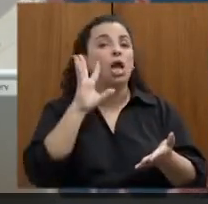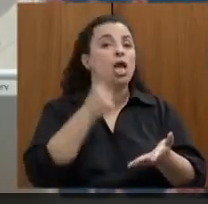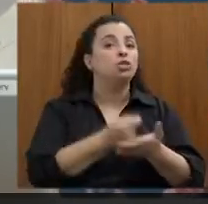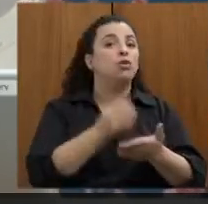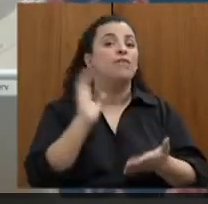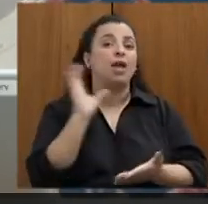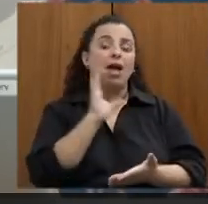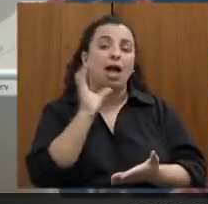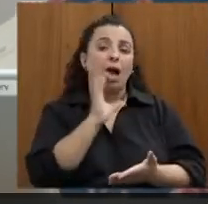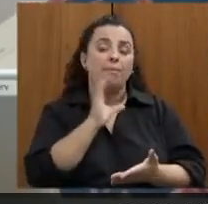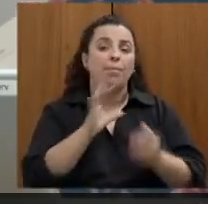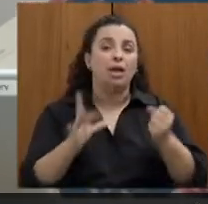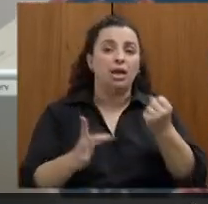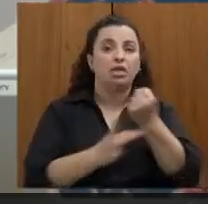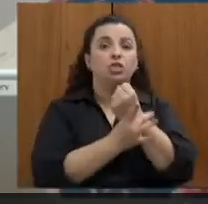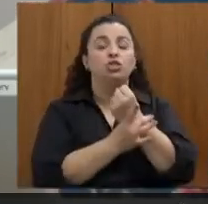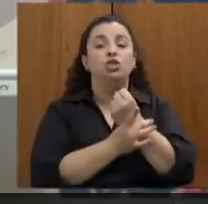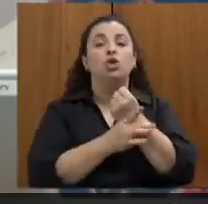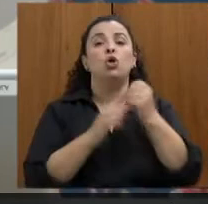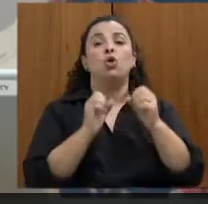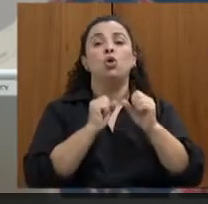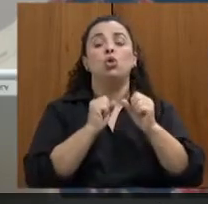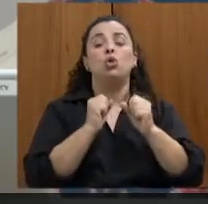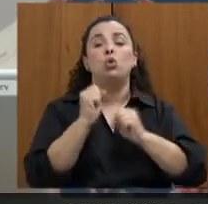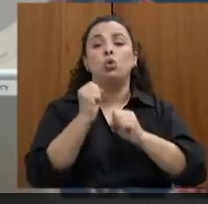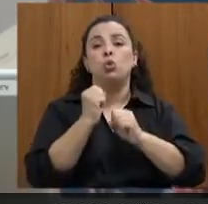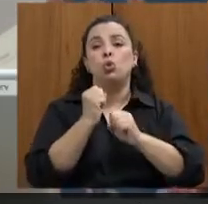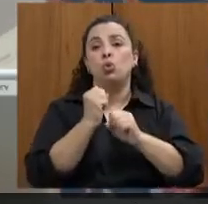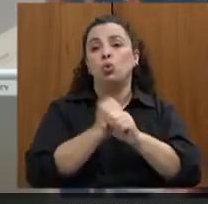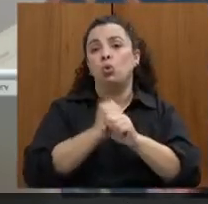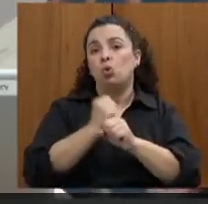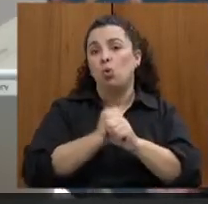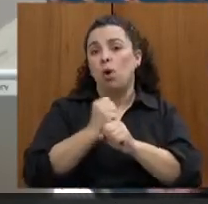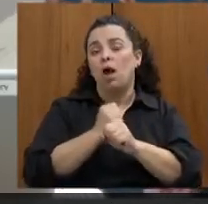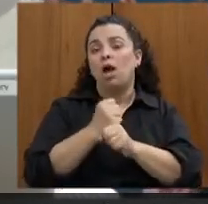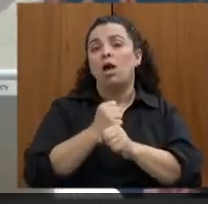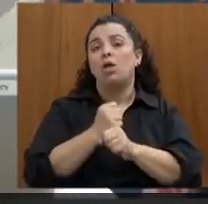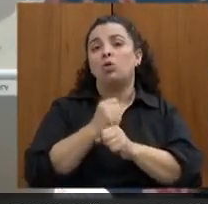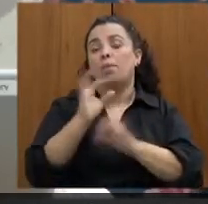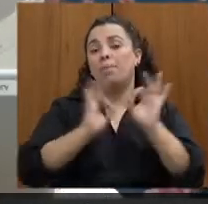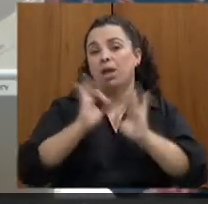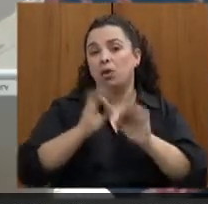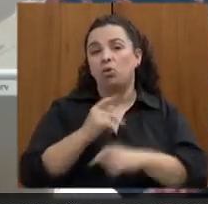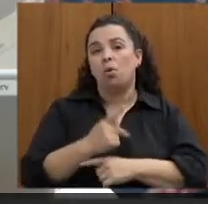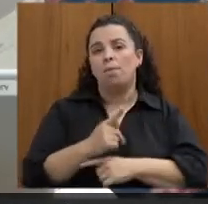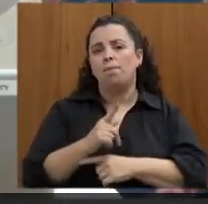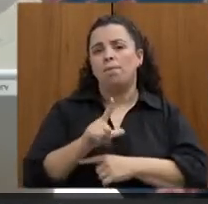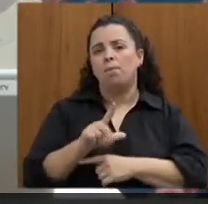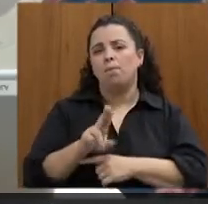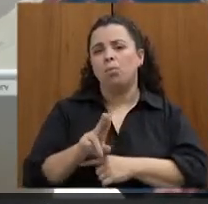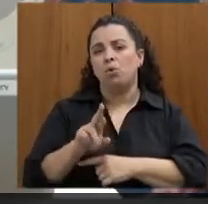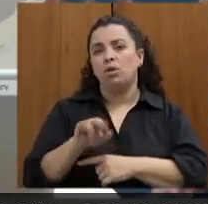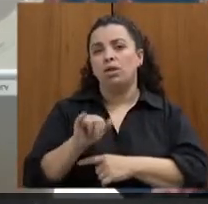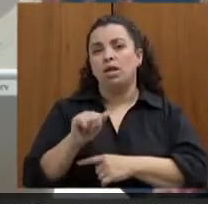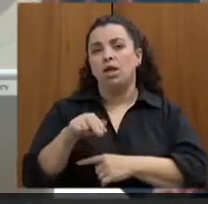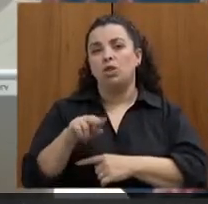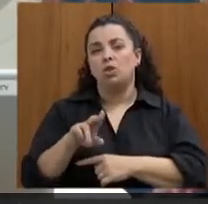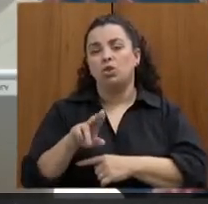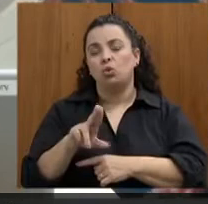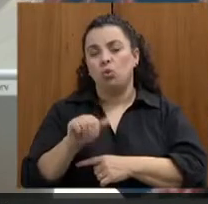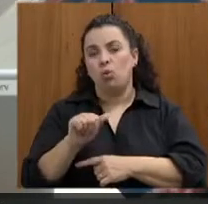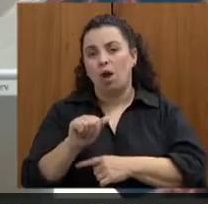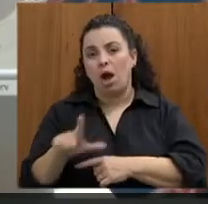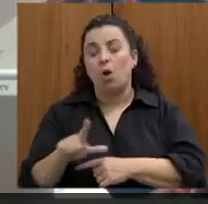plano plurianual da ação governamental, PPAG, e na Lei Orçamentária Anual, LOA,